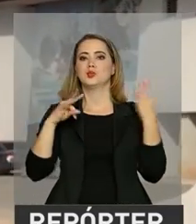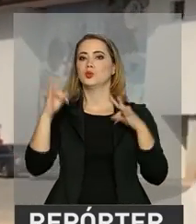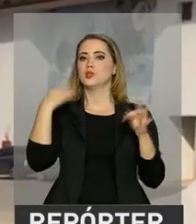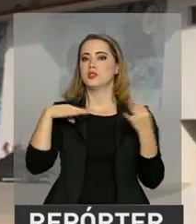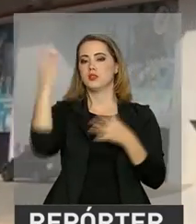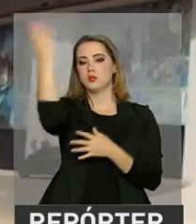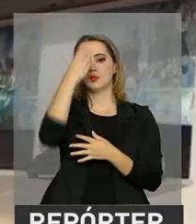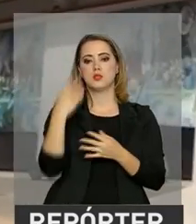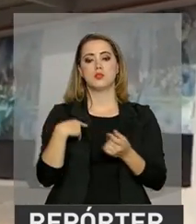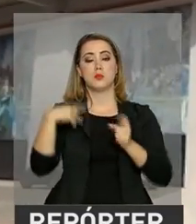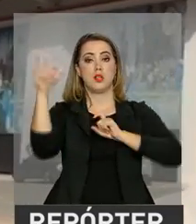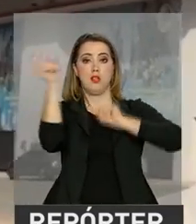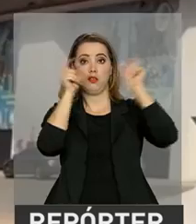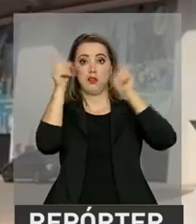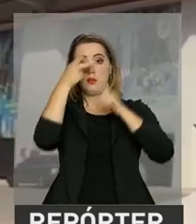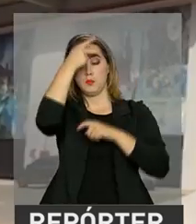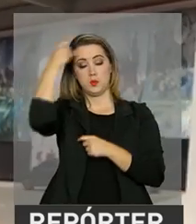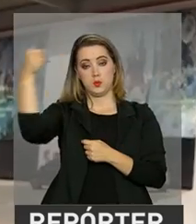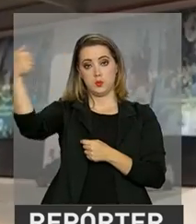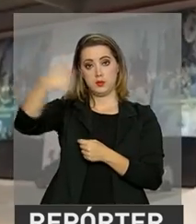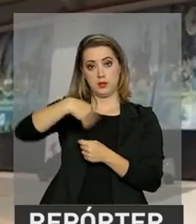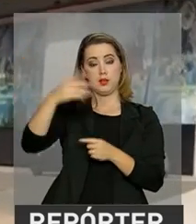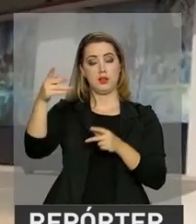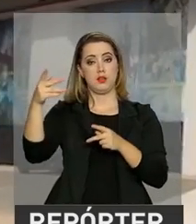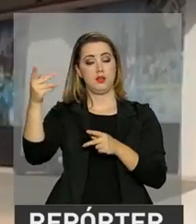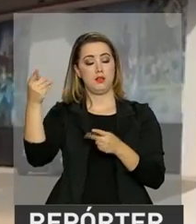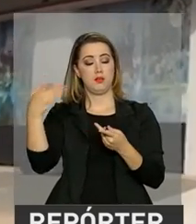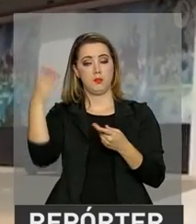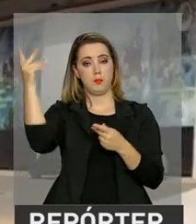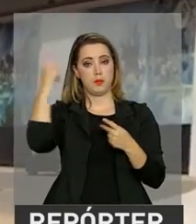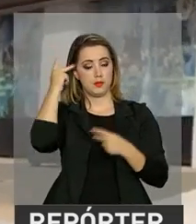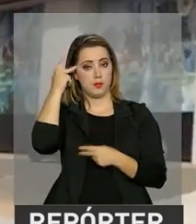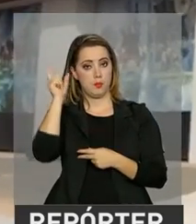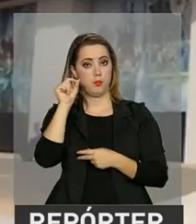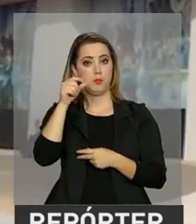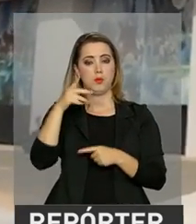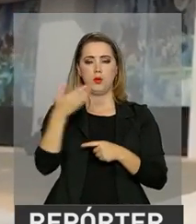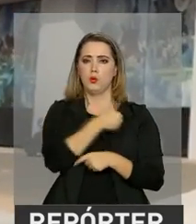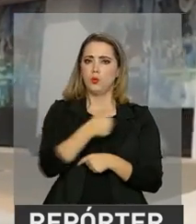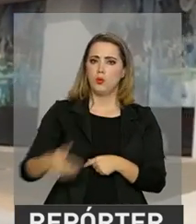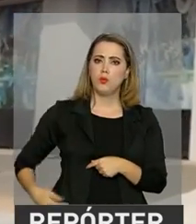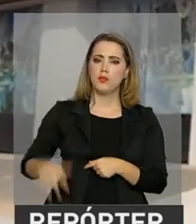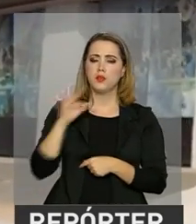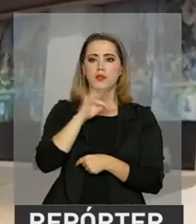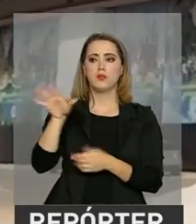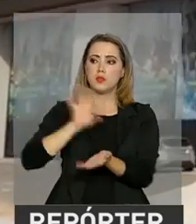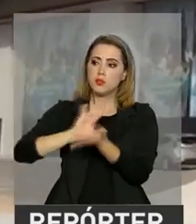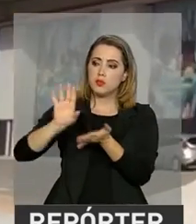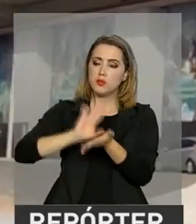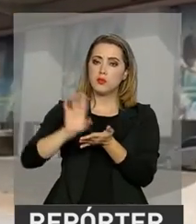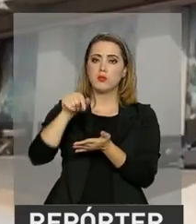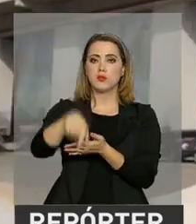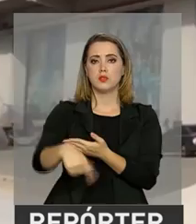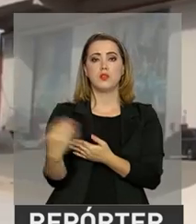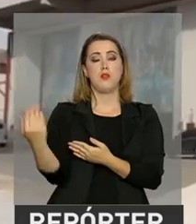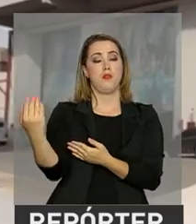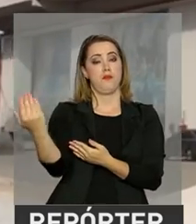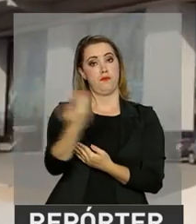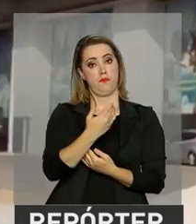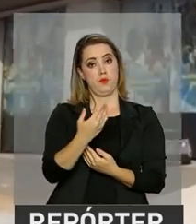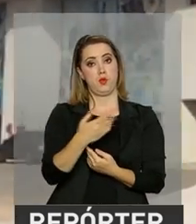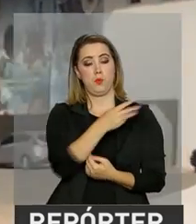ajudar a atrair ainda mais visitantes o governo Feder investe na cidade hoje o ministro do Turismo Marx Beltrão veio conhecer três